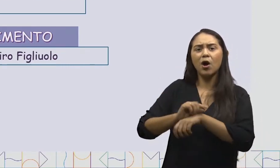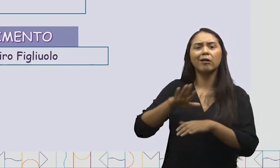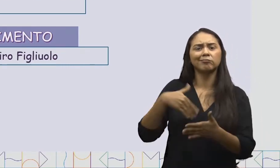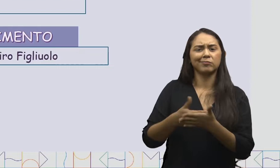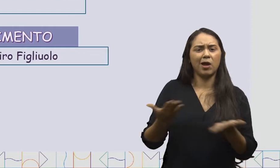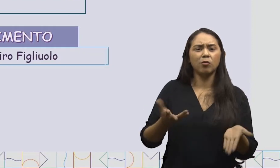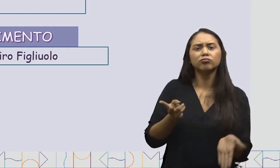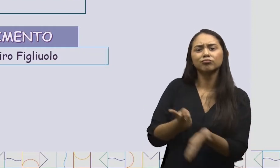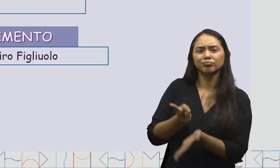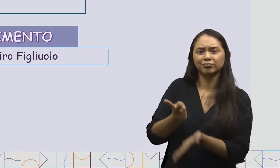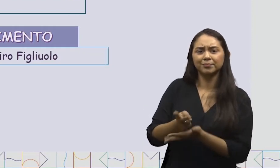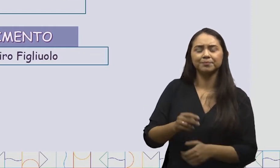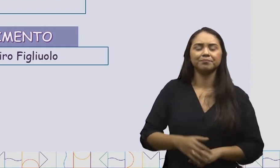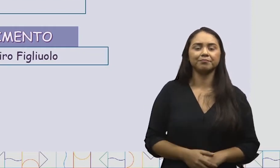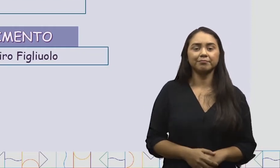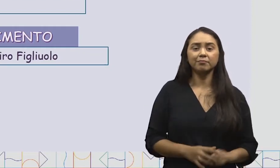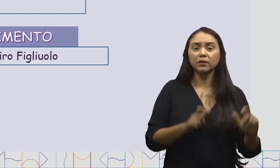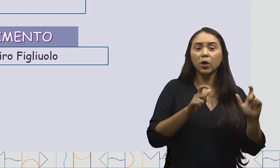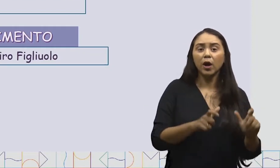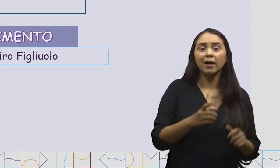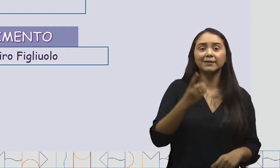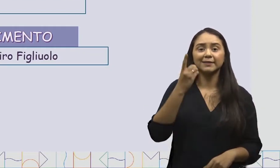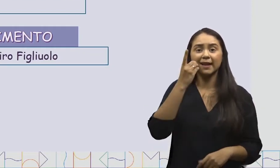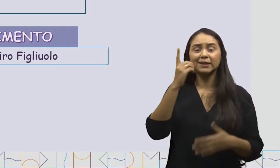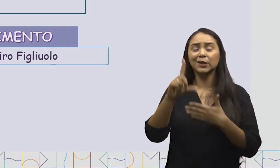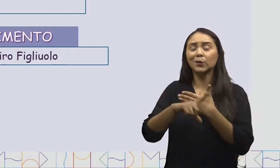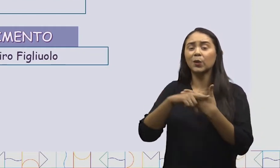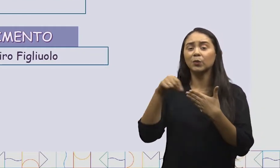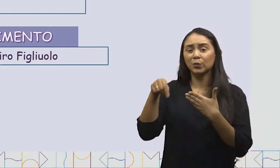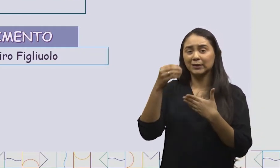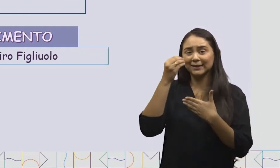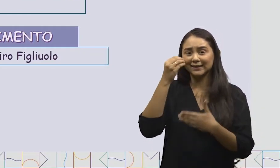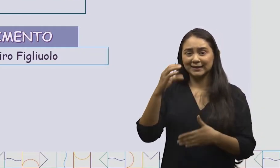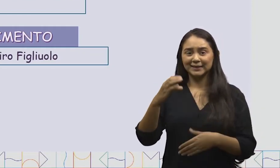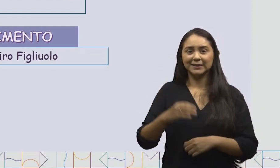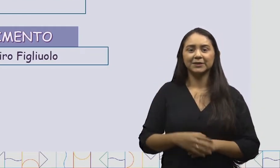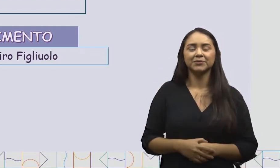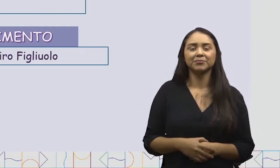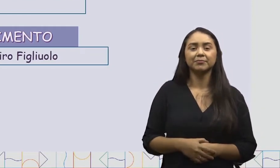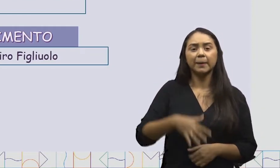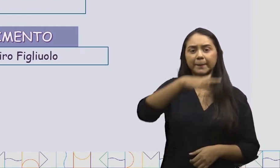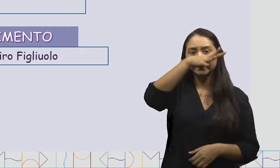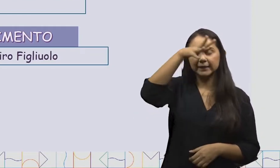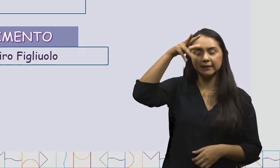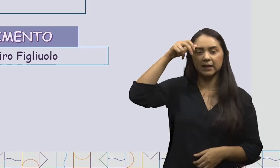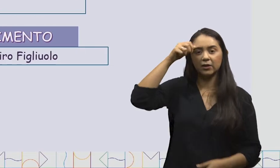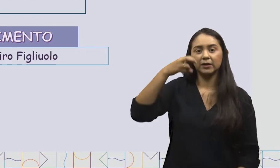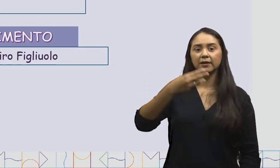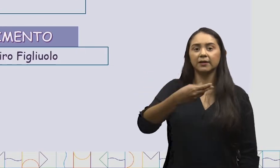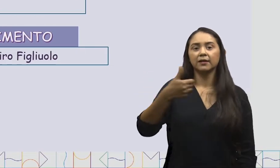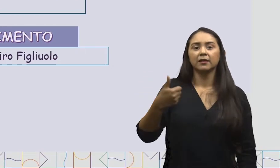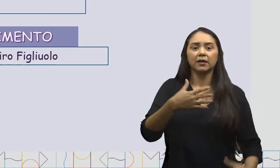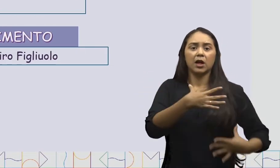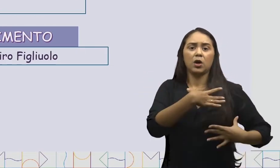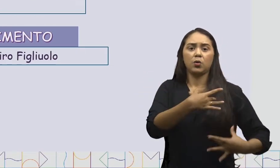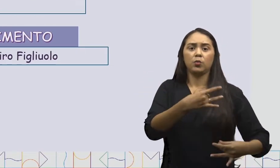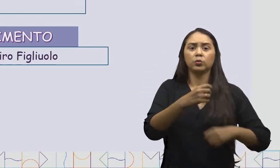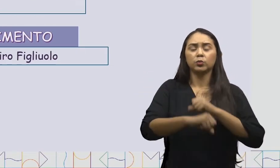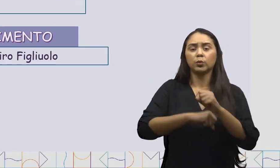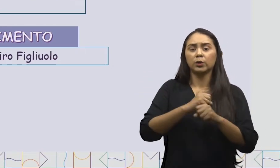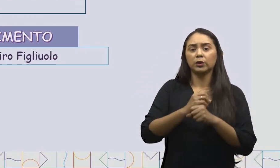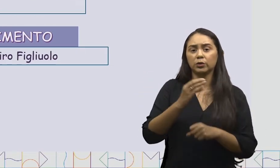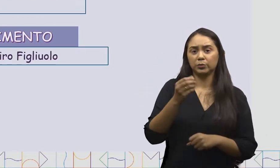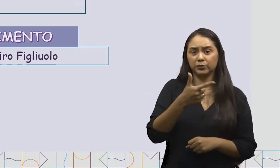conhecemos atualmente. Local, data e autor do experimento. Manaus, 31 de agosto